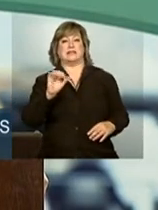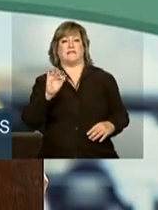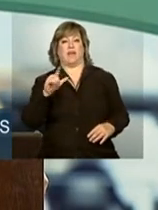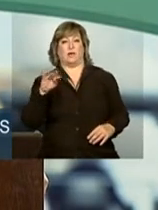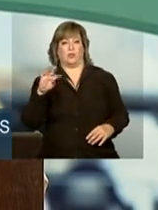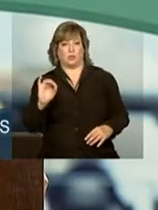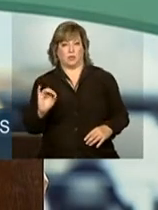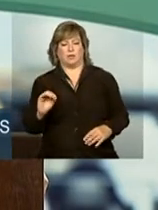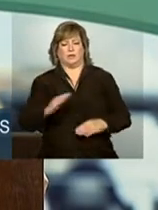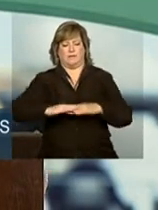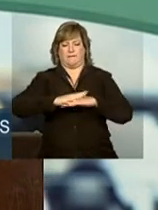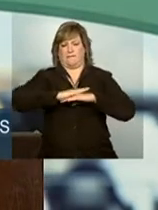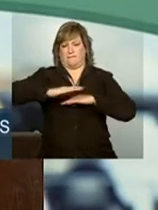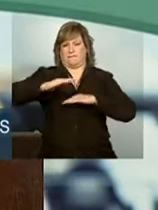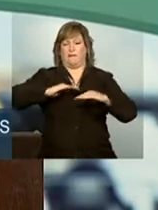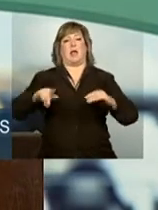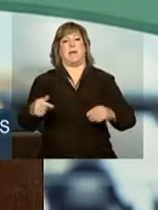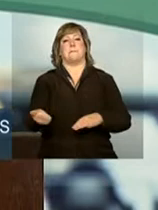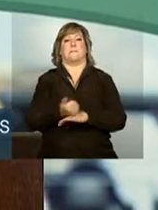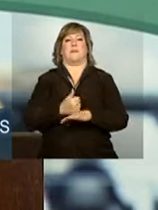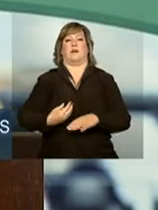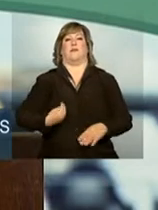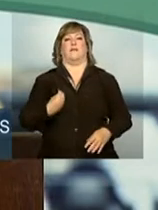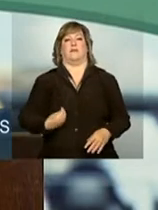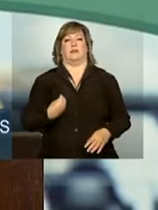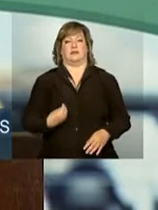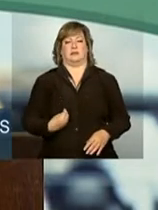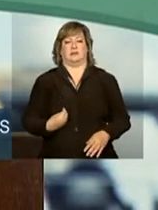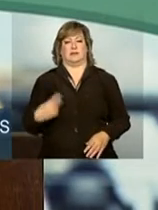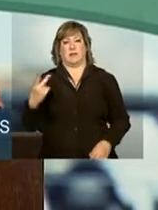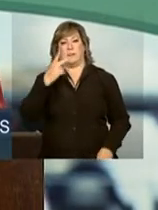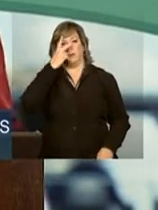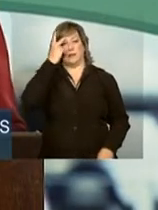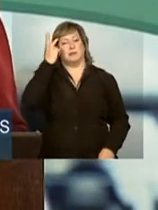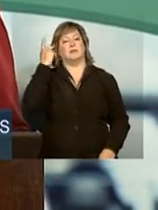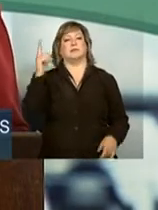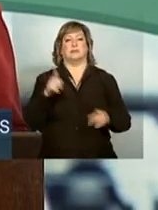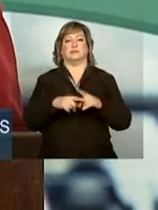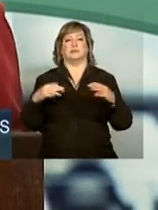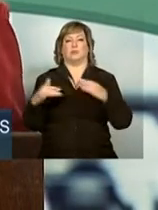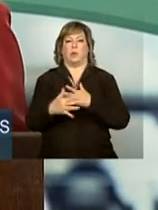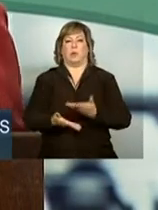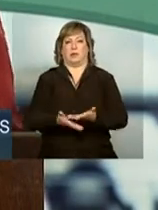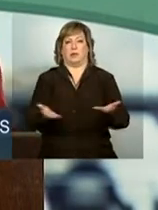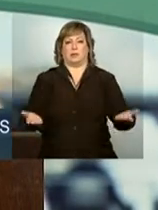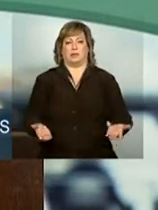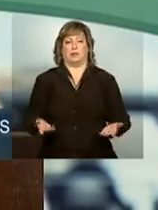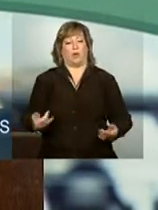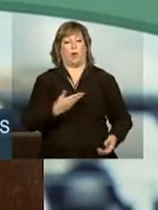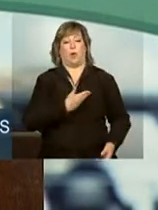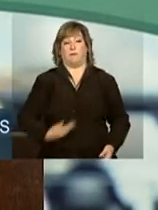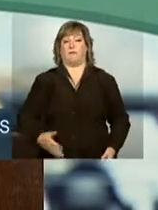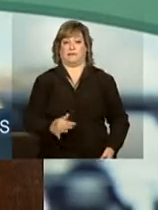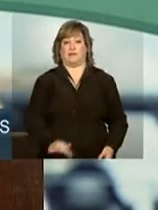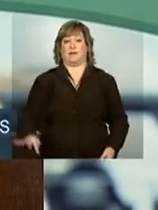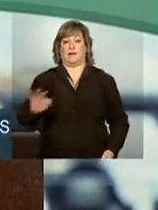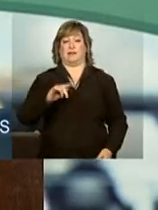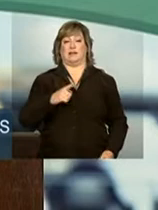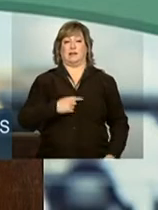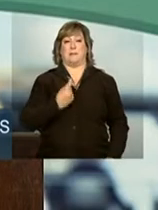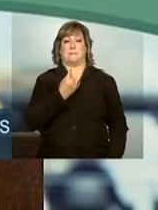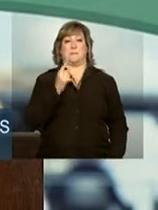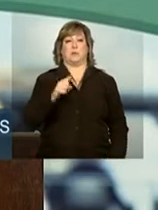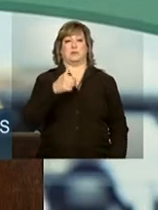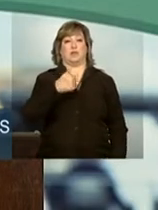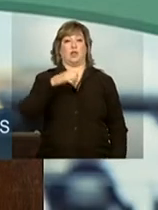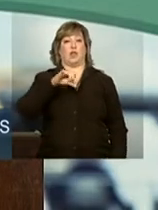das condições urbanas. O governo federal, então, está fazendo isso para